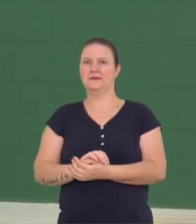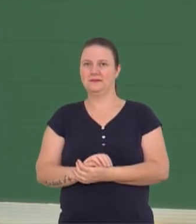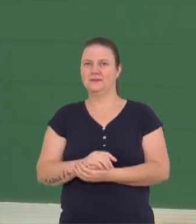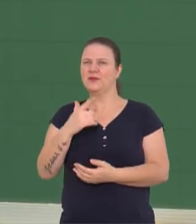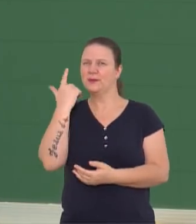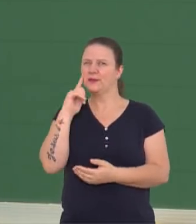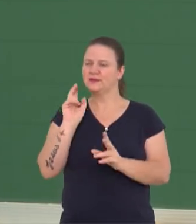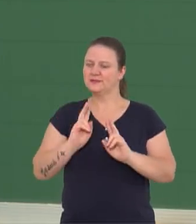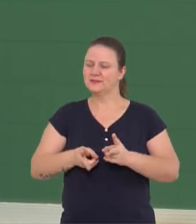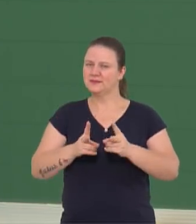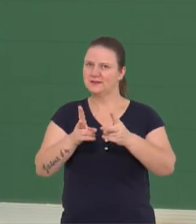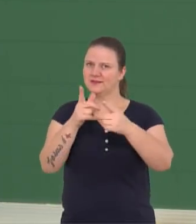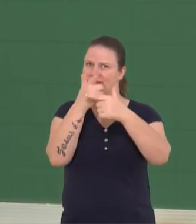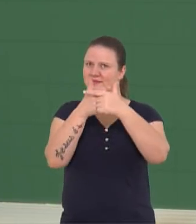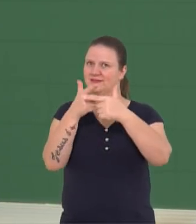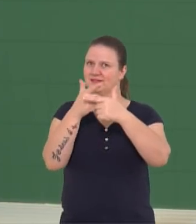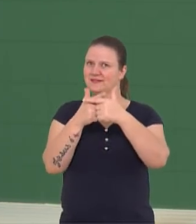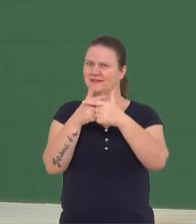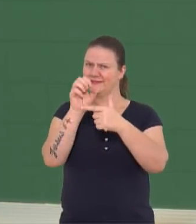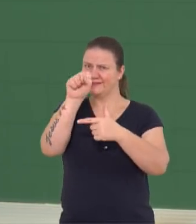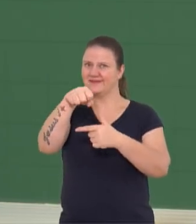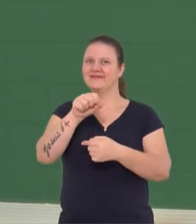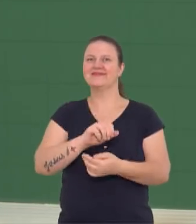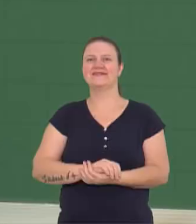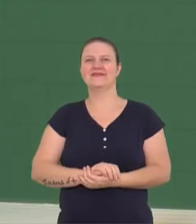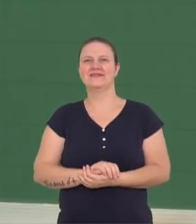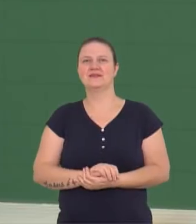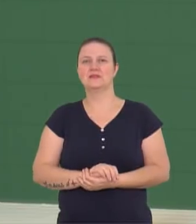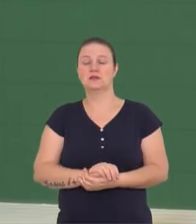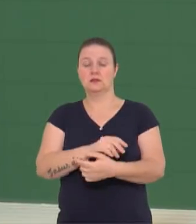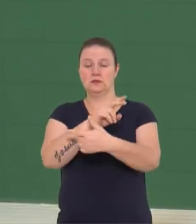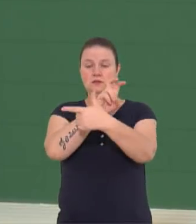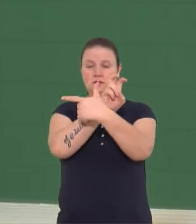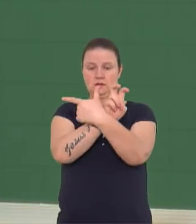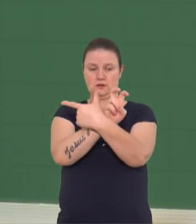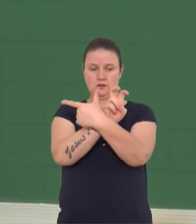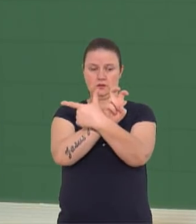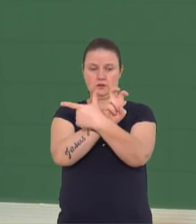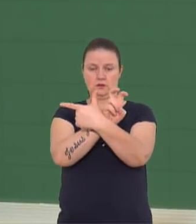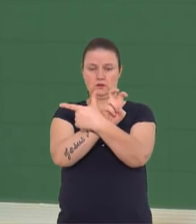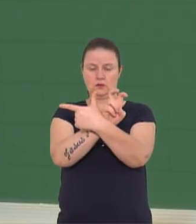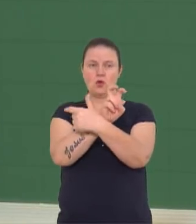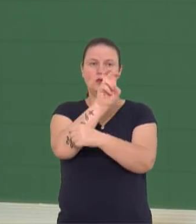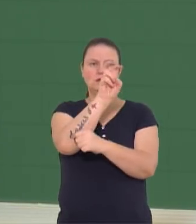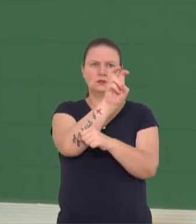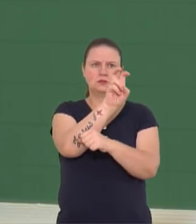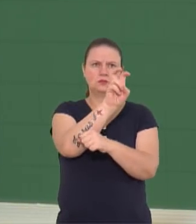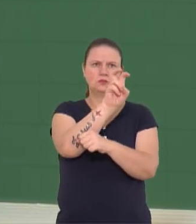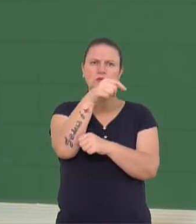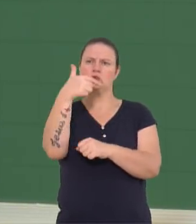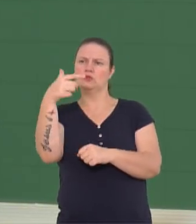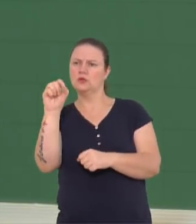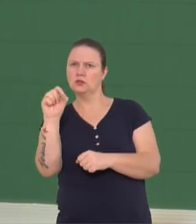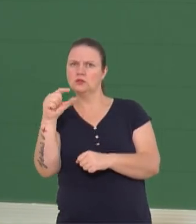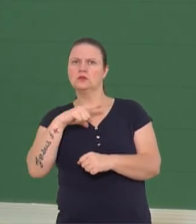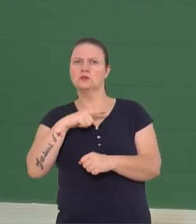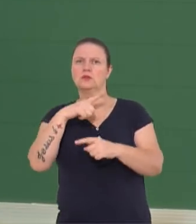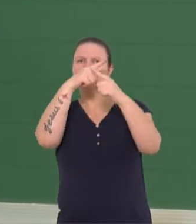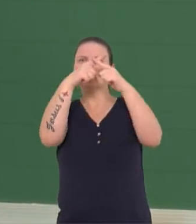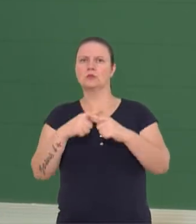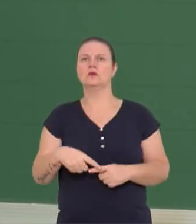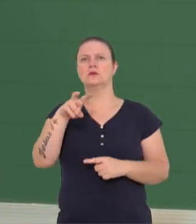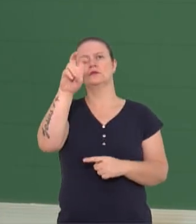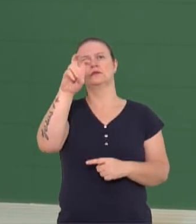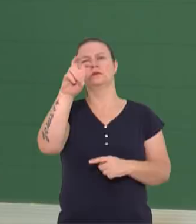Consigo continuar dividindo por 5? Sim, ó, 5 e o 20 tem na tabuada do 5. São múltiplos de 5, então eles são divisíveis